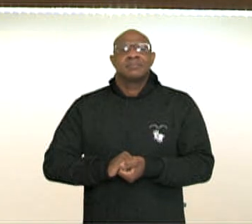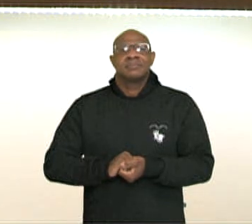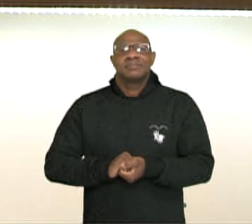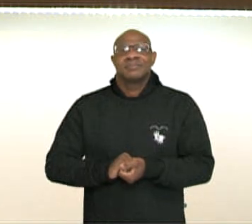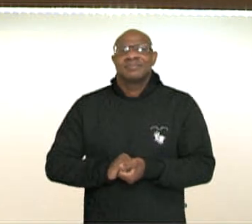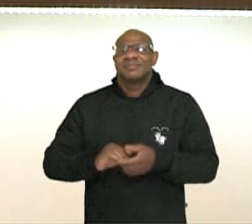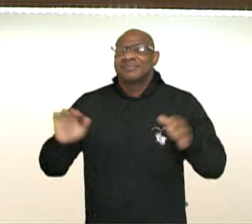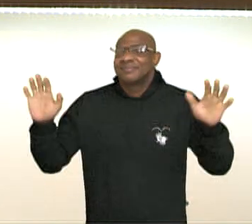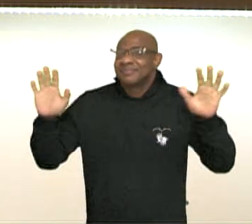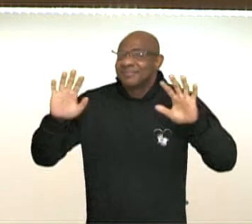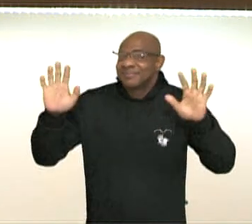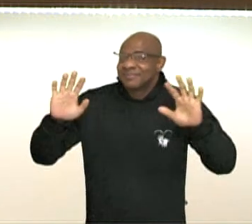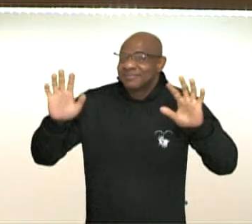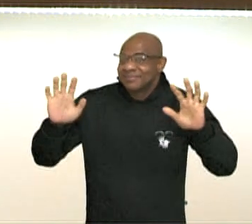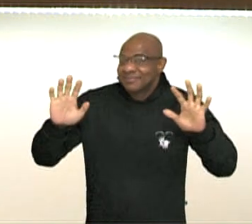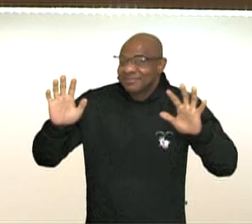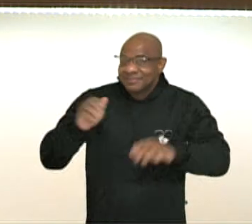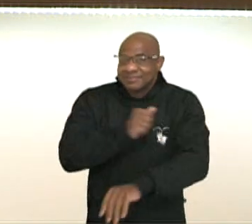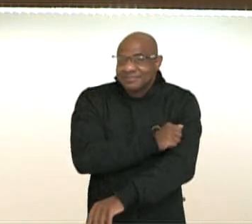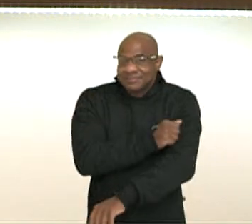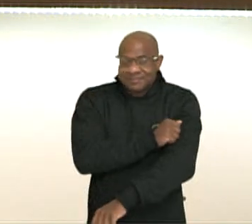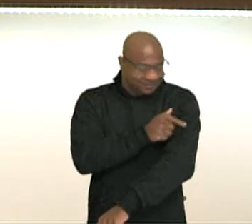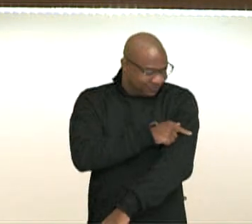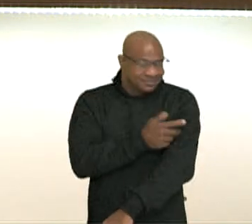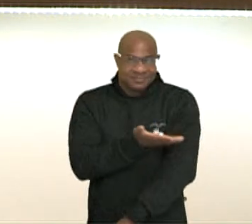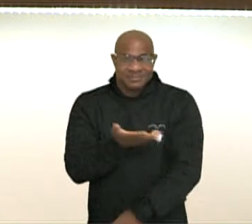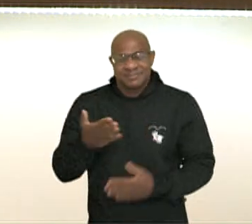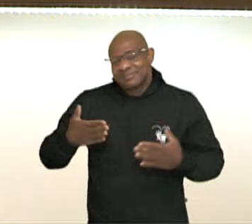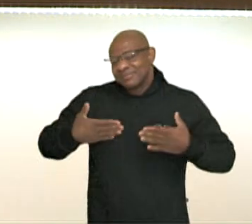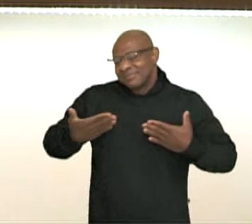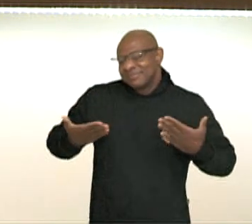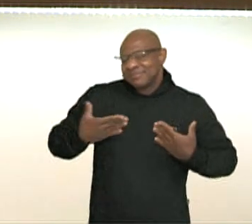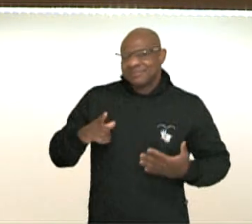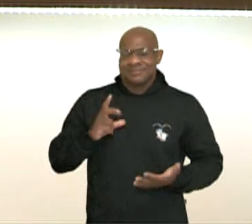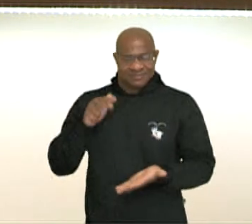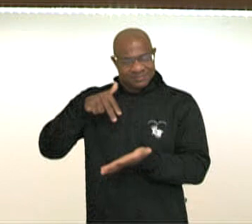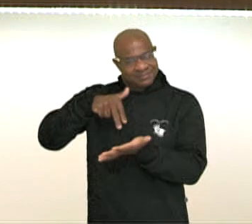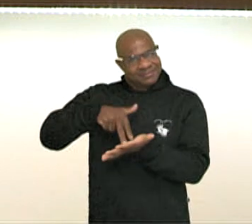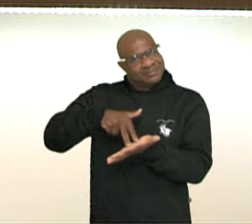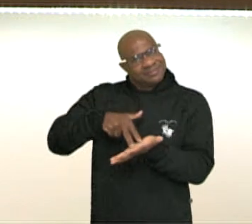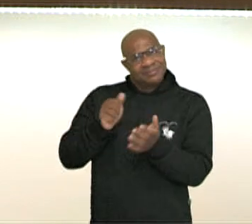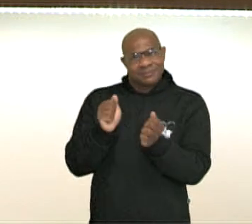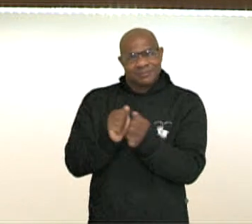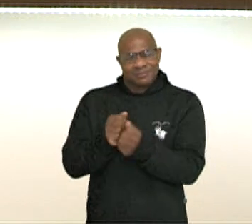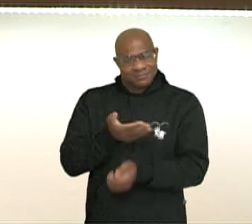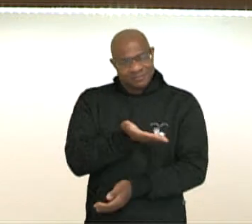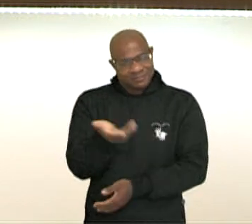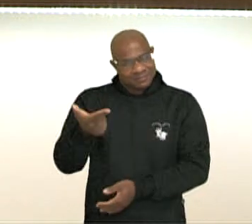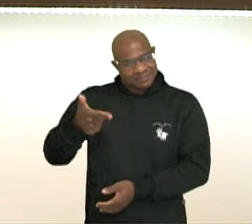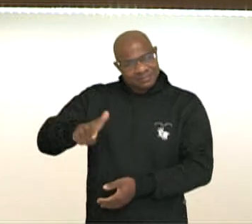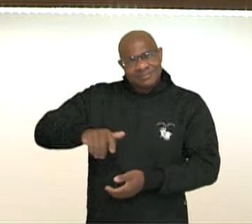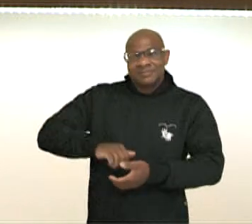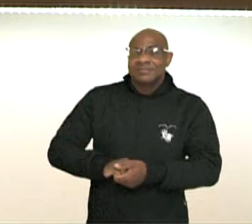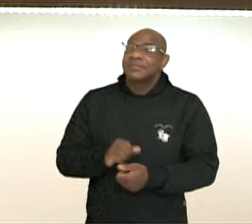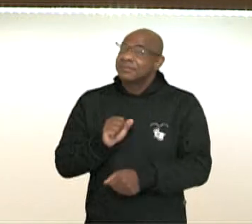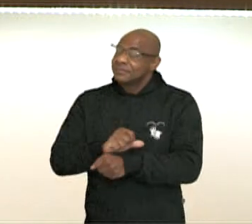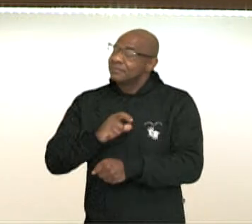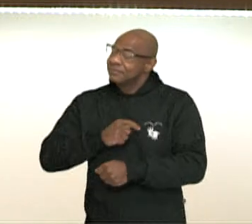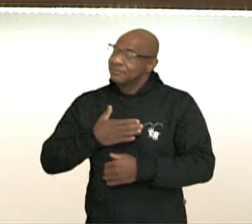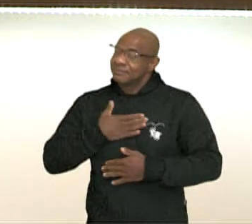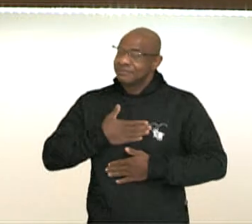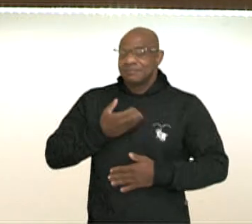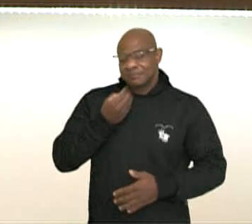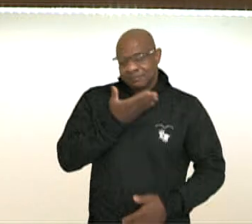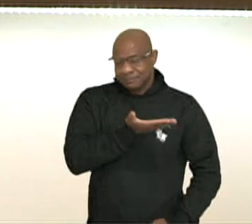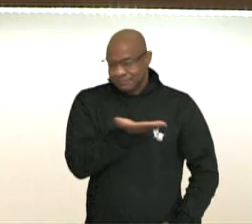queridos alunos do 7º ano. Que alegria eu, professora Elisângela, estar aqui com você novamente. Espero que esteja tudo bem com